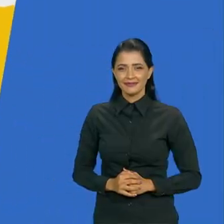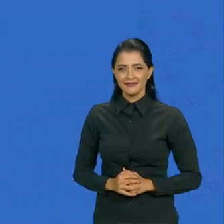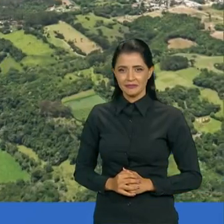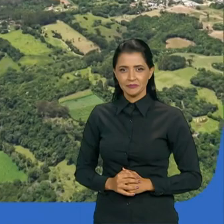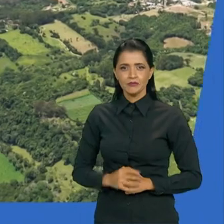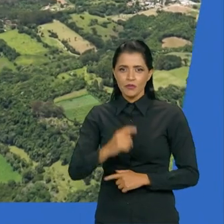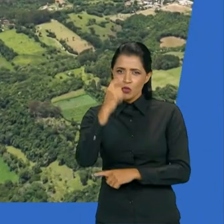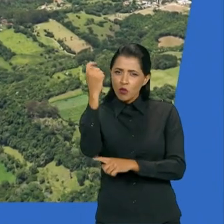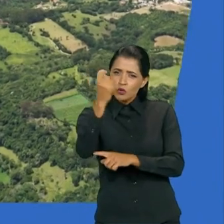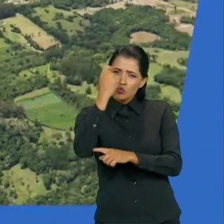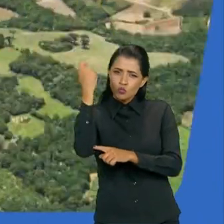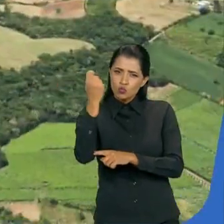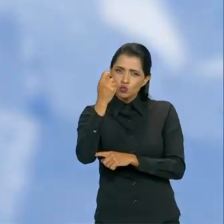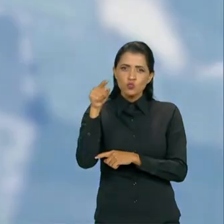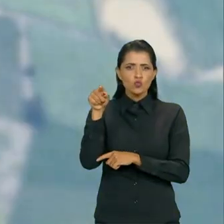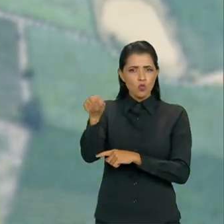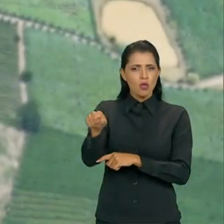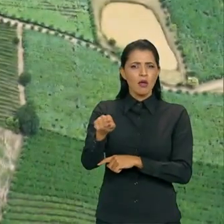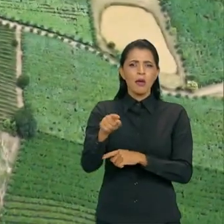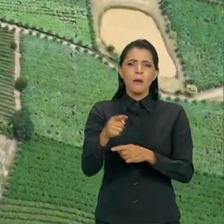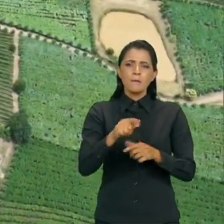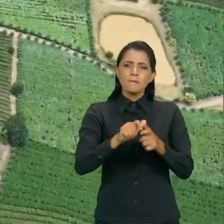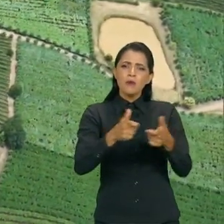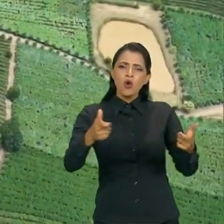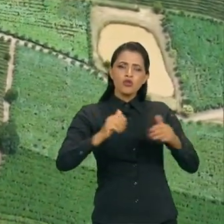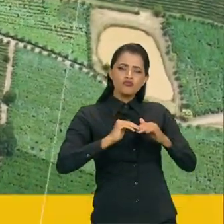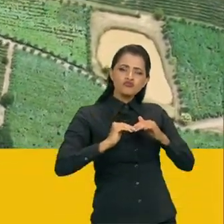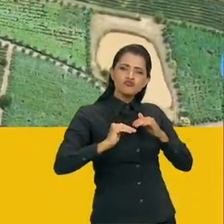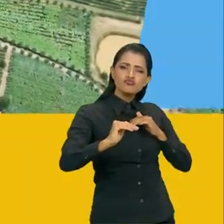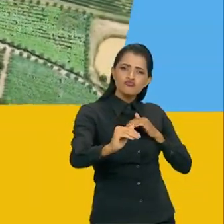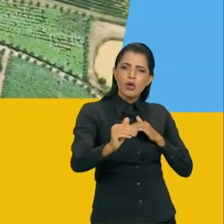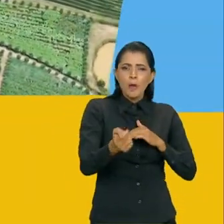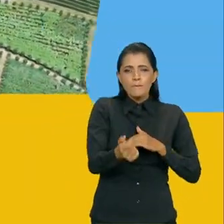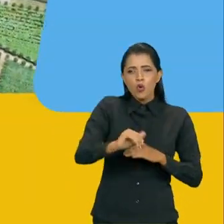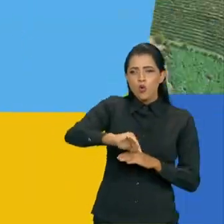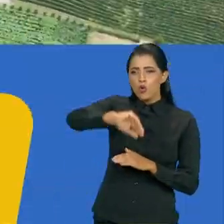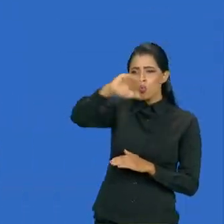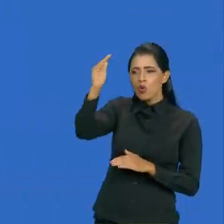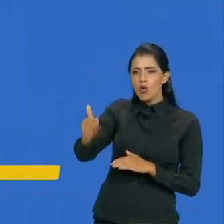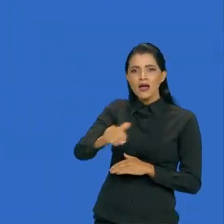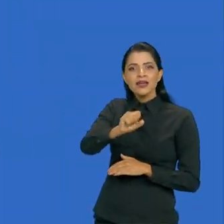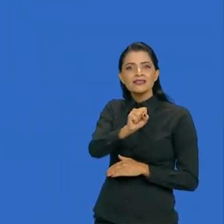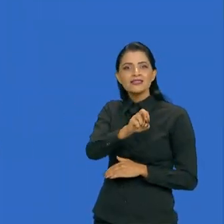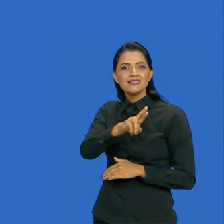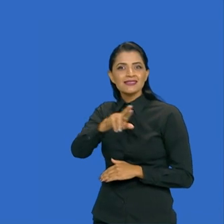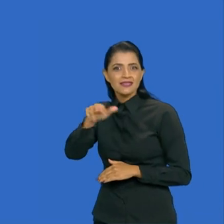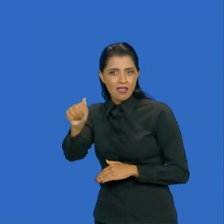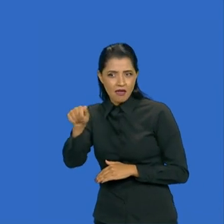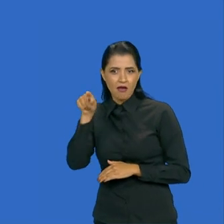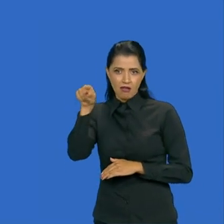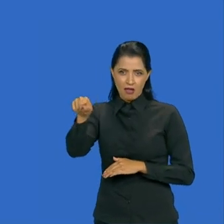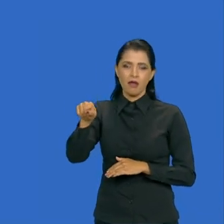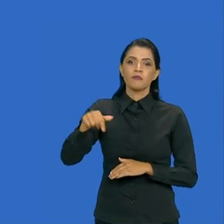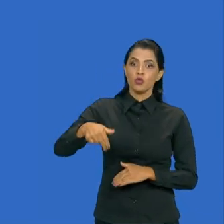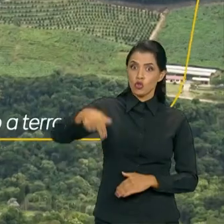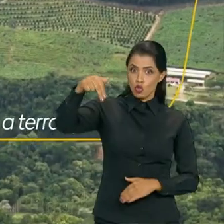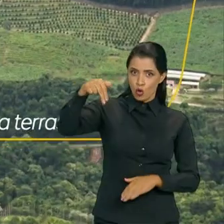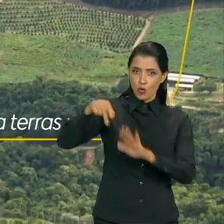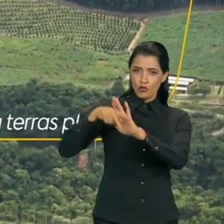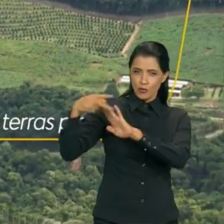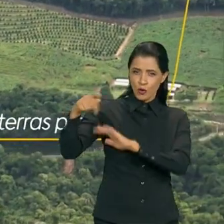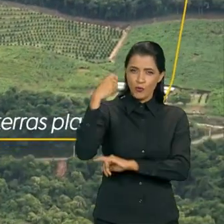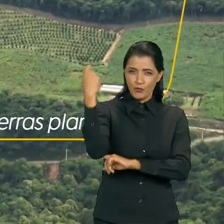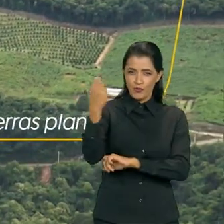No Rio Grande do Sul, predominam as terras planas. Uma das poucas exceções é a serra que se ergue no